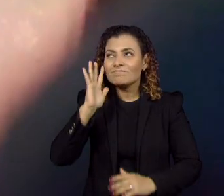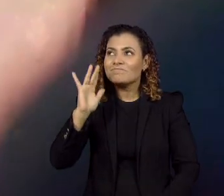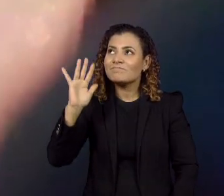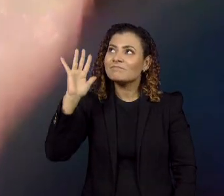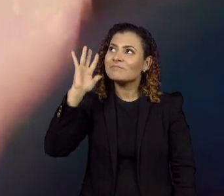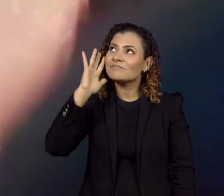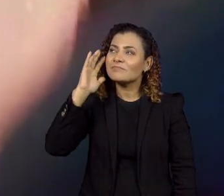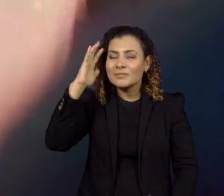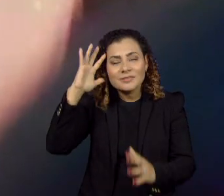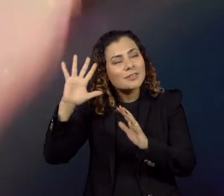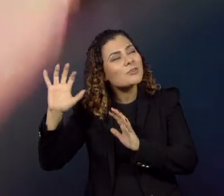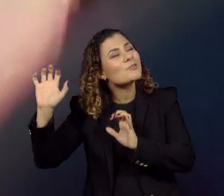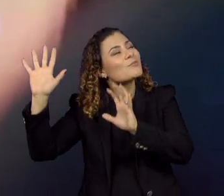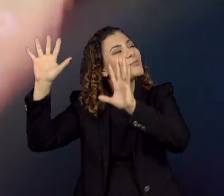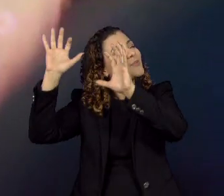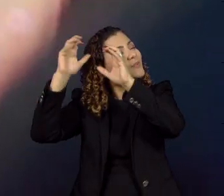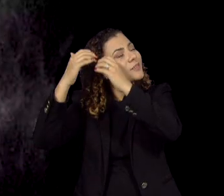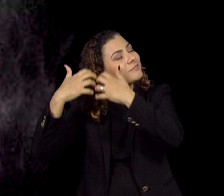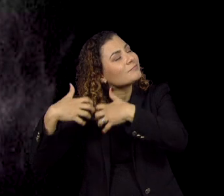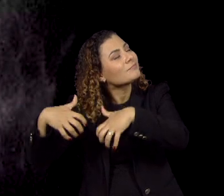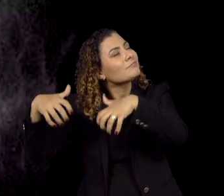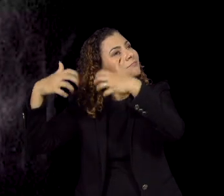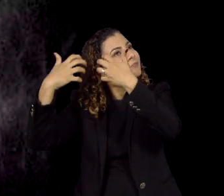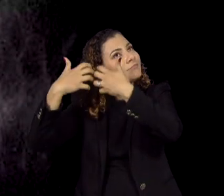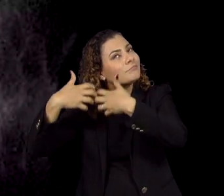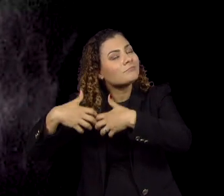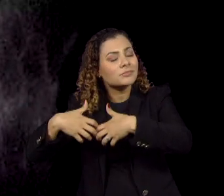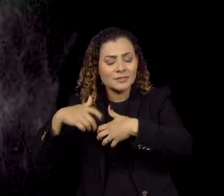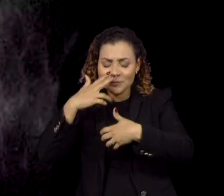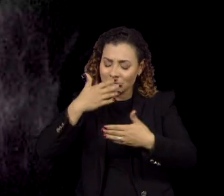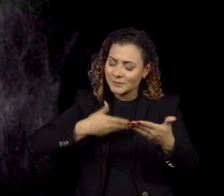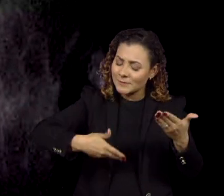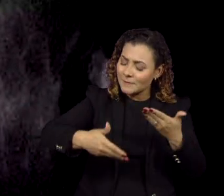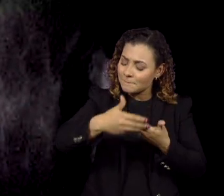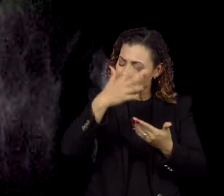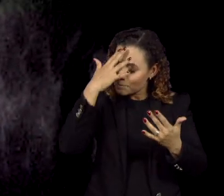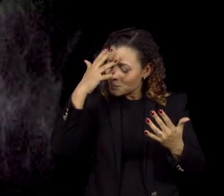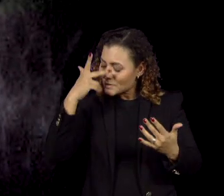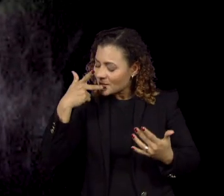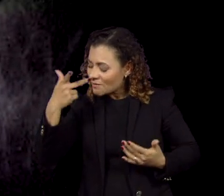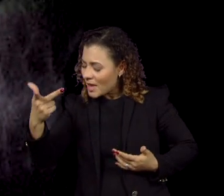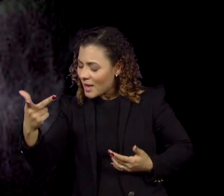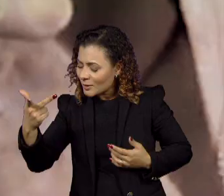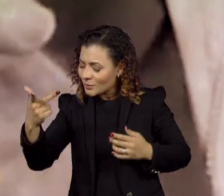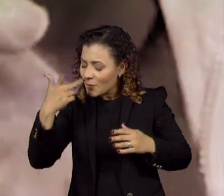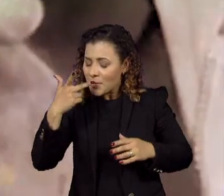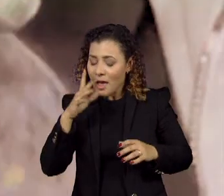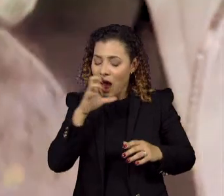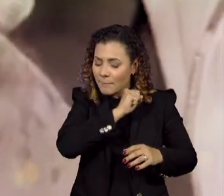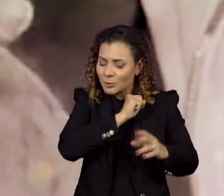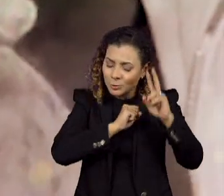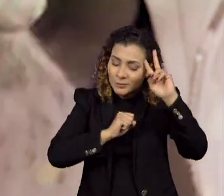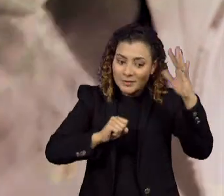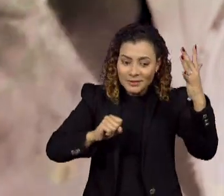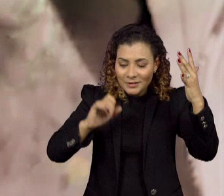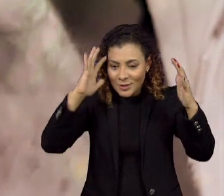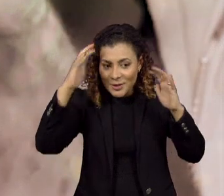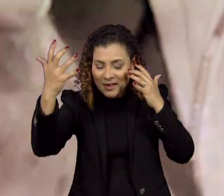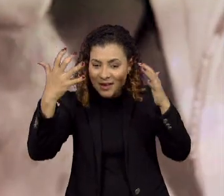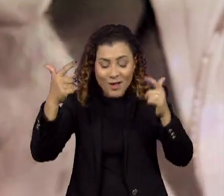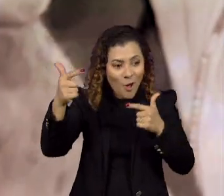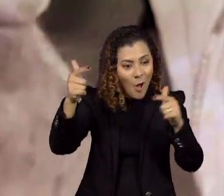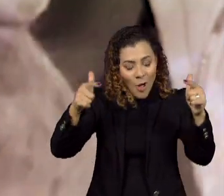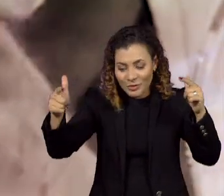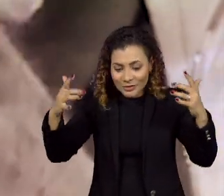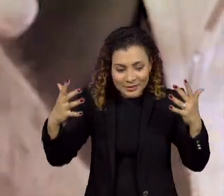Tenho um pensamento reflexivo e meu diálogo é meio cubista, falo uma coisa, pulo rapidamente para outra.